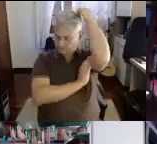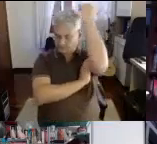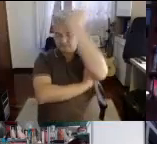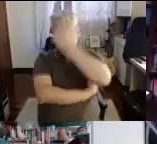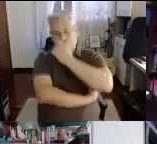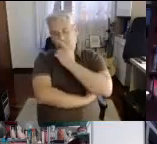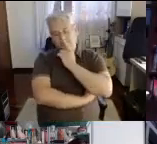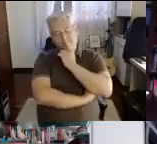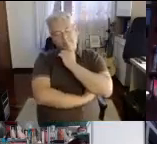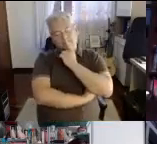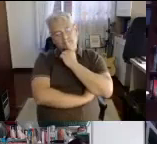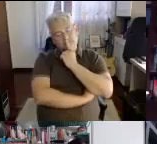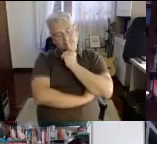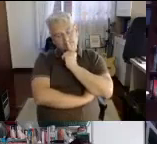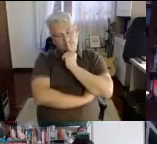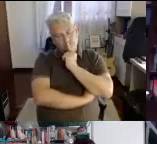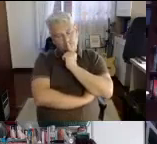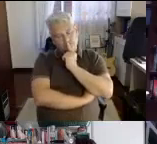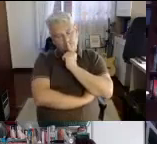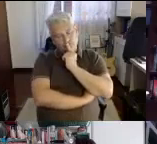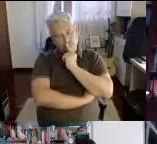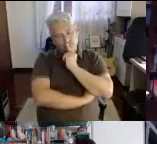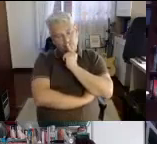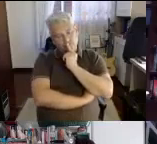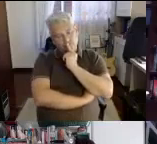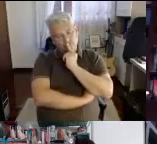tens uma